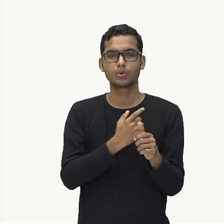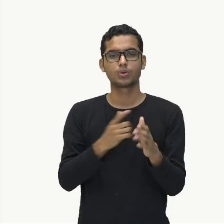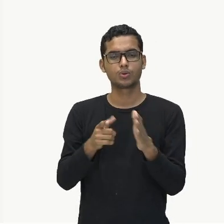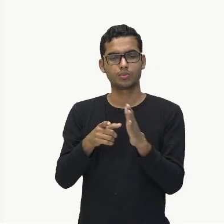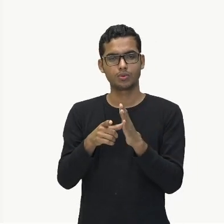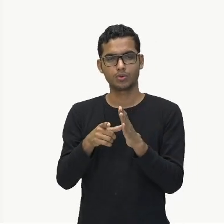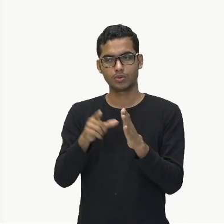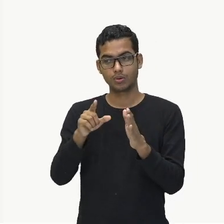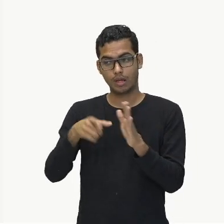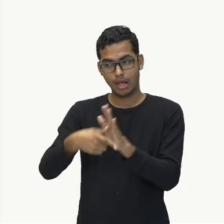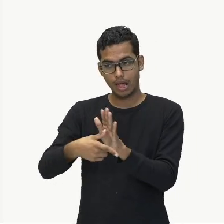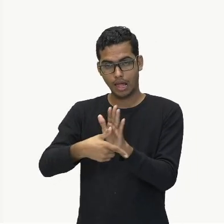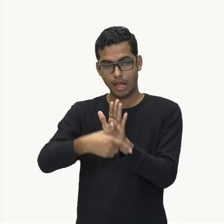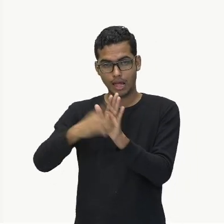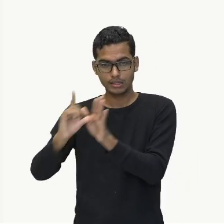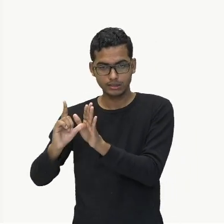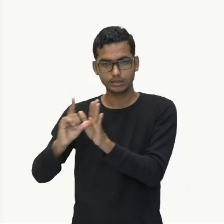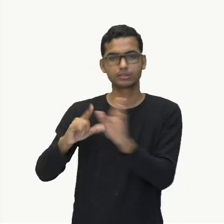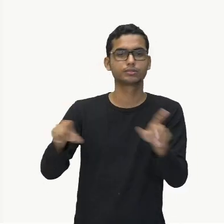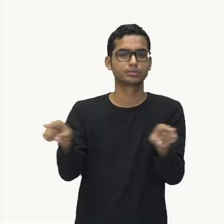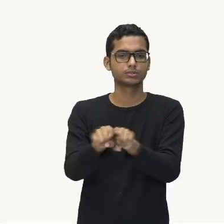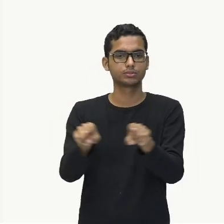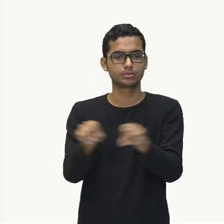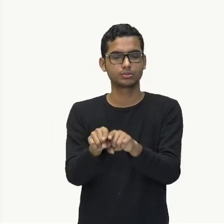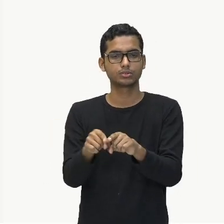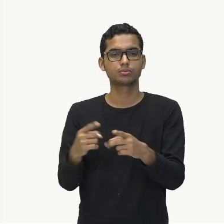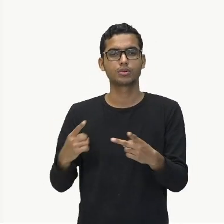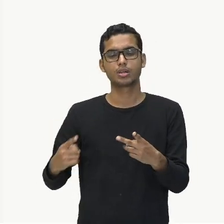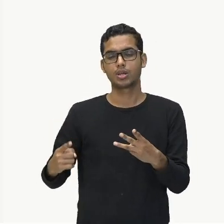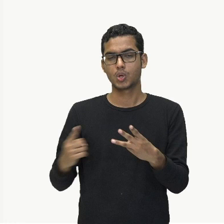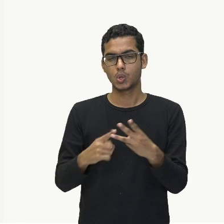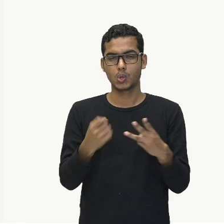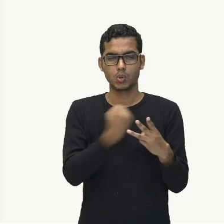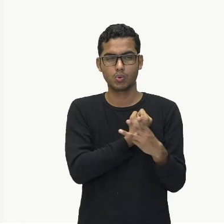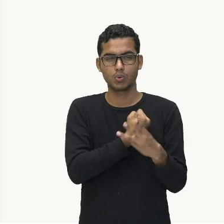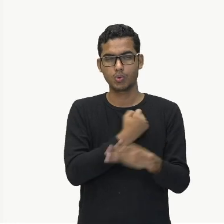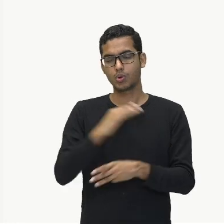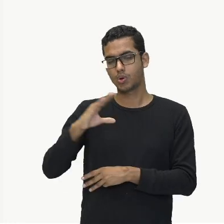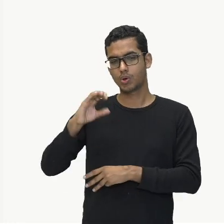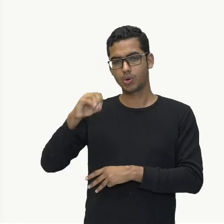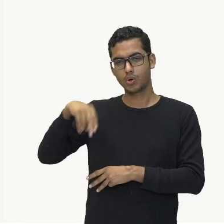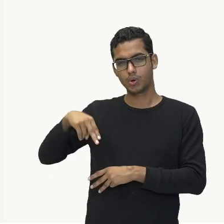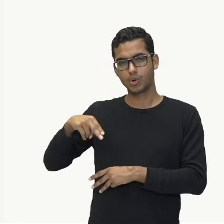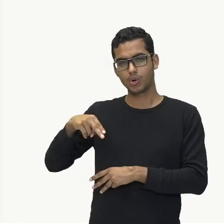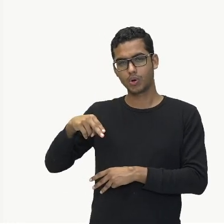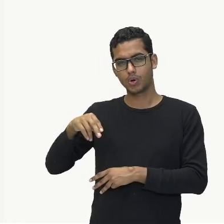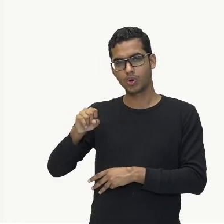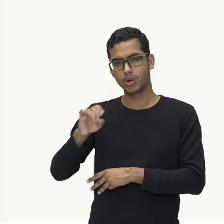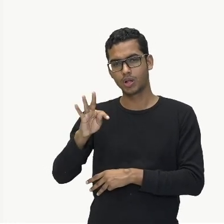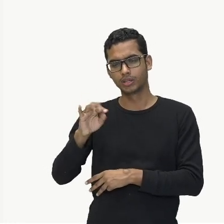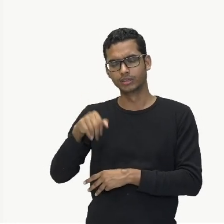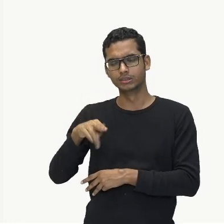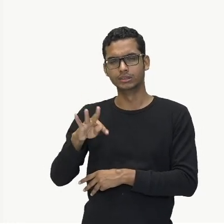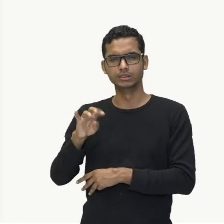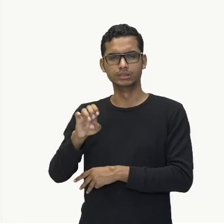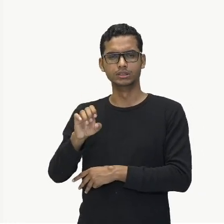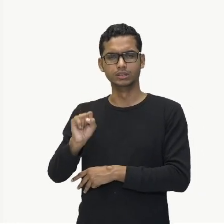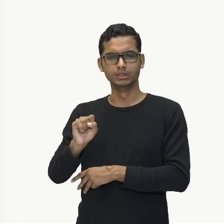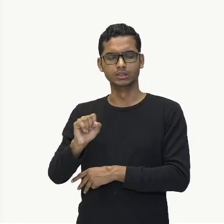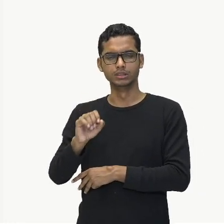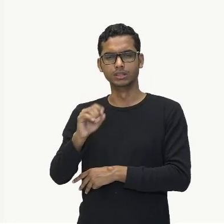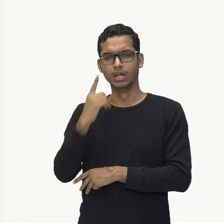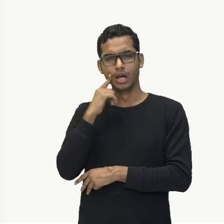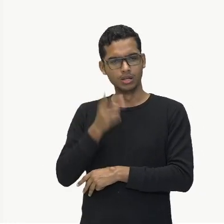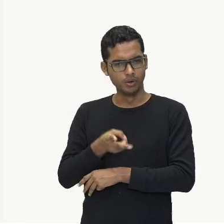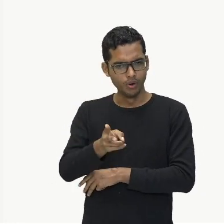uma constante Q, que é a nossa razão, tá? Então nós já estudamos que para eu obter o